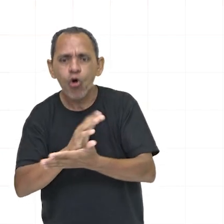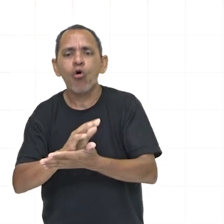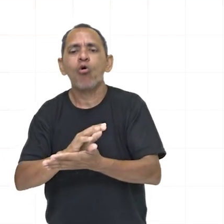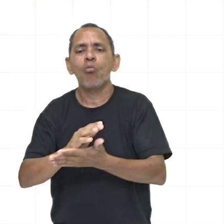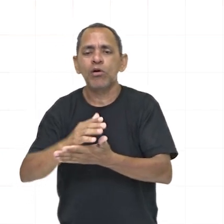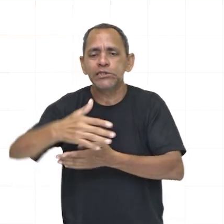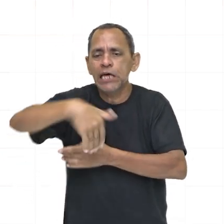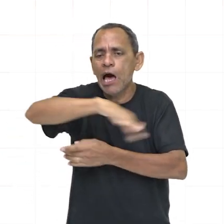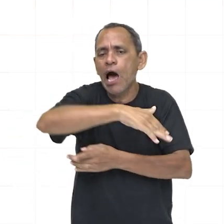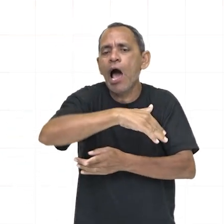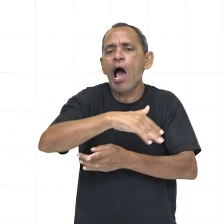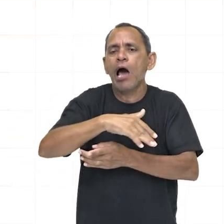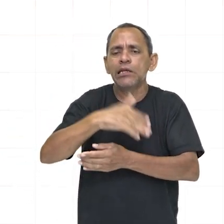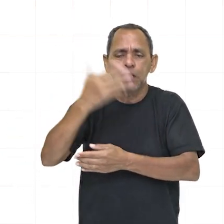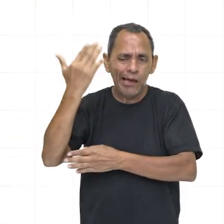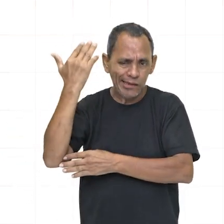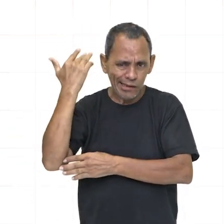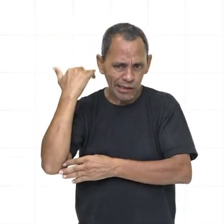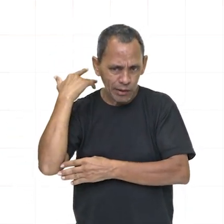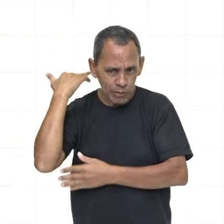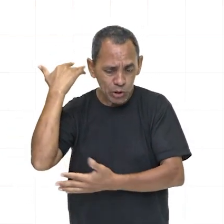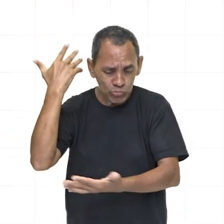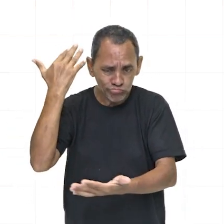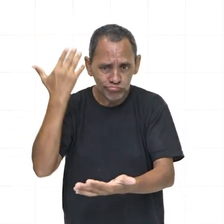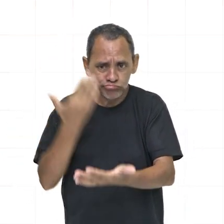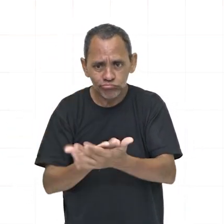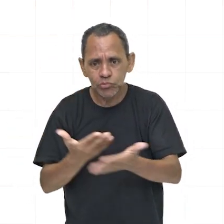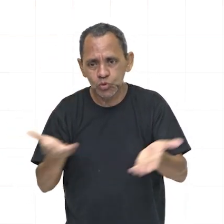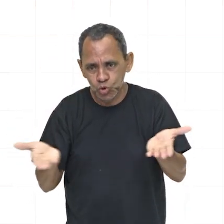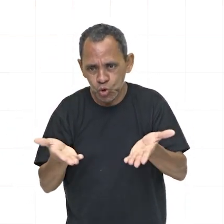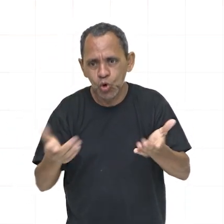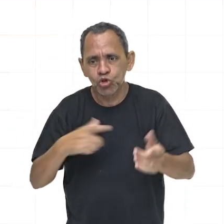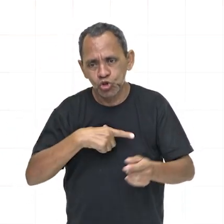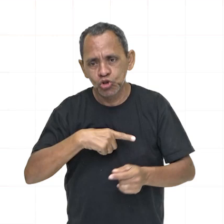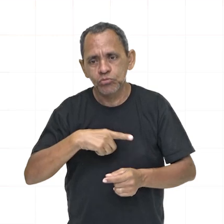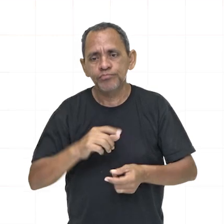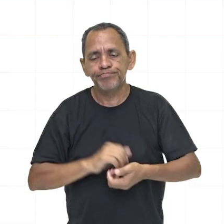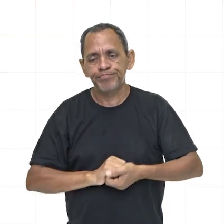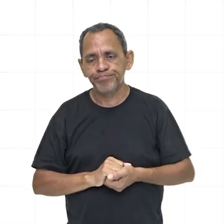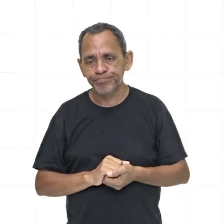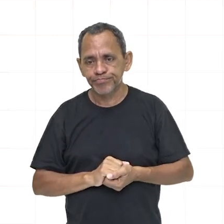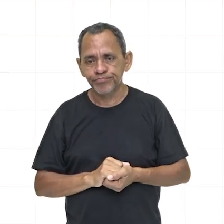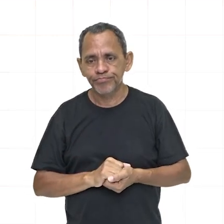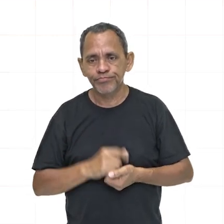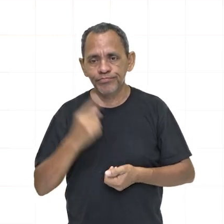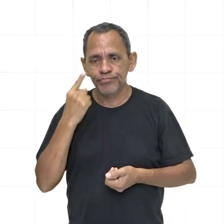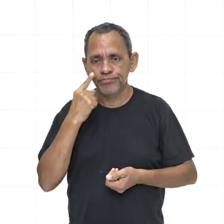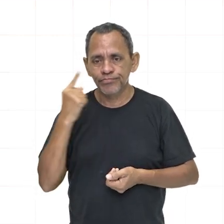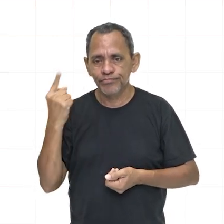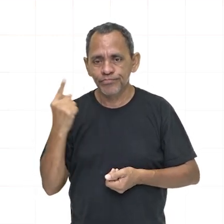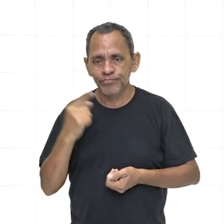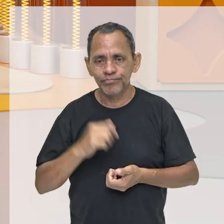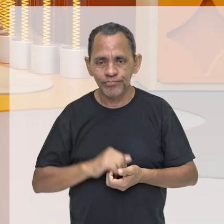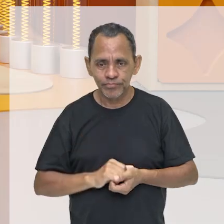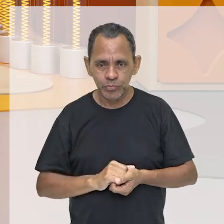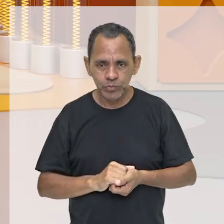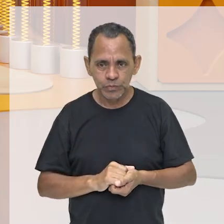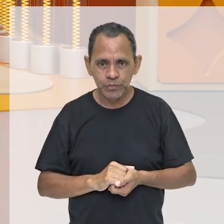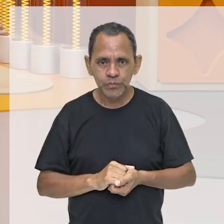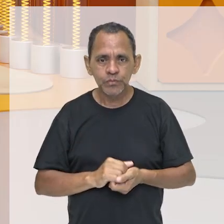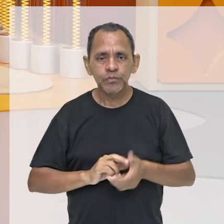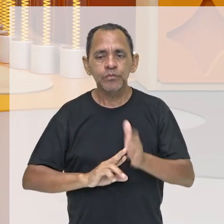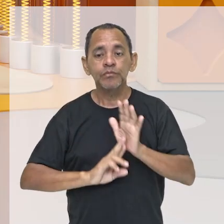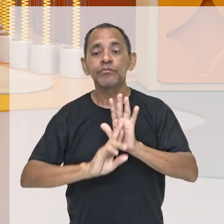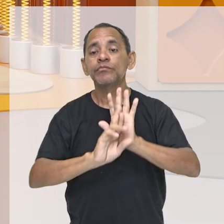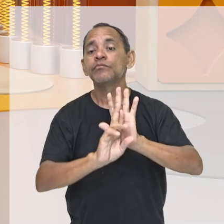época como até os dias de hoje. Vamos dar uma olhadinha numa imagem que está